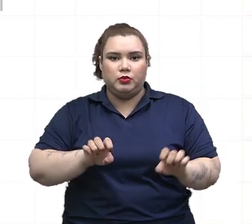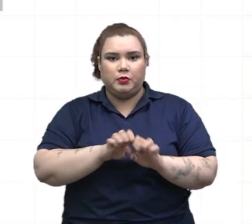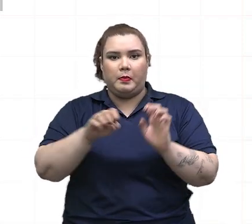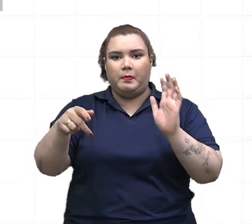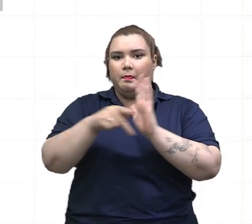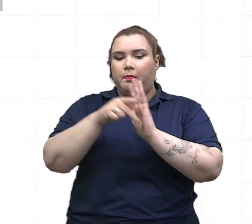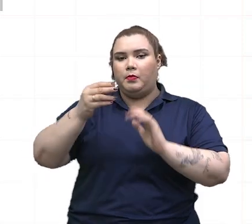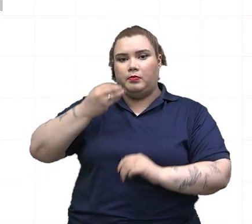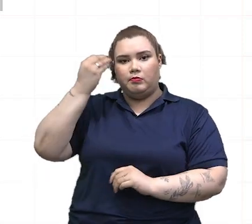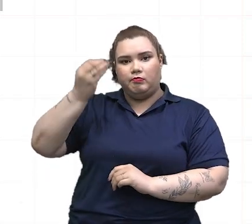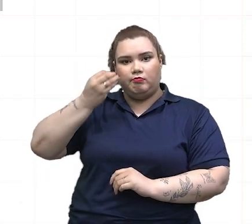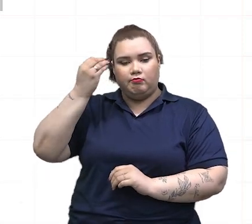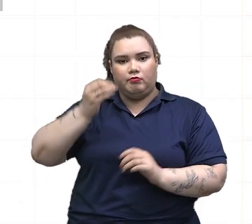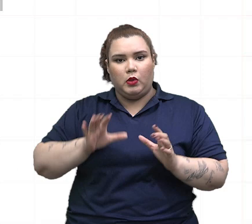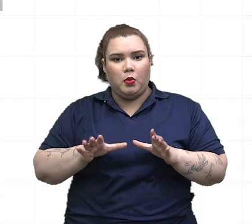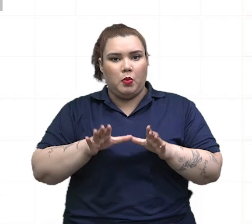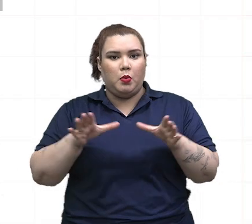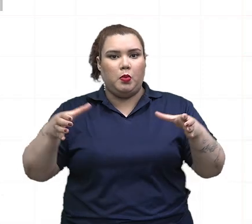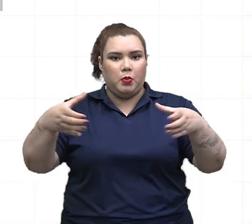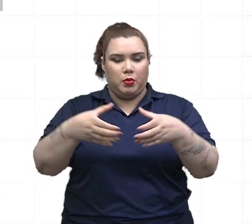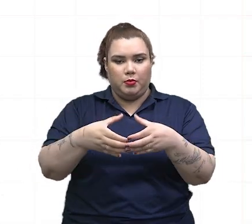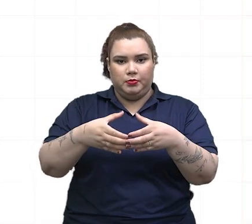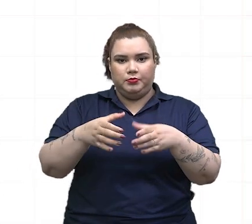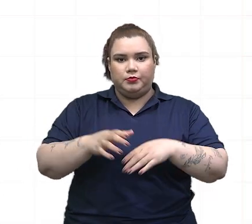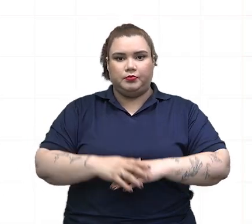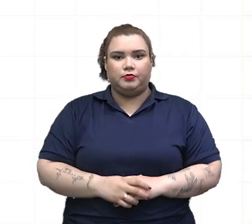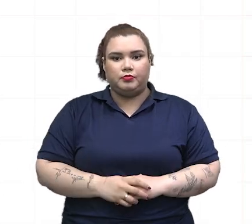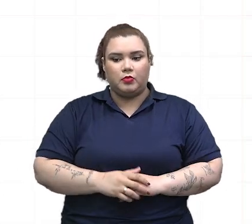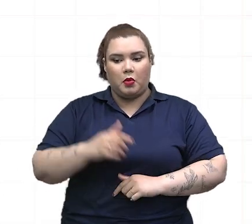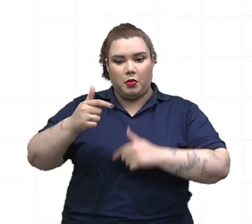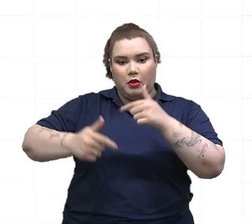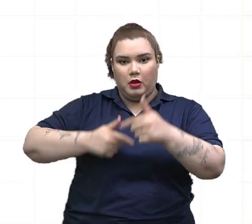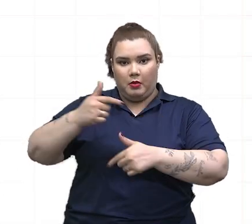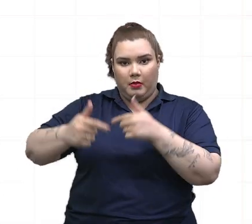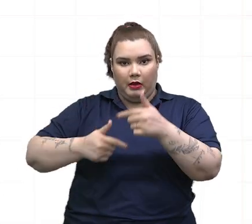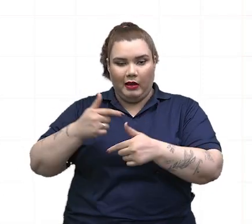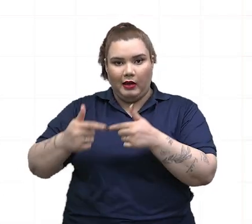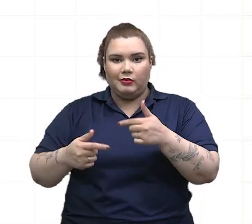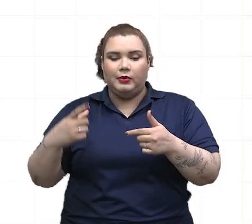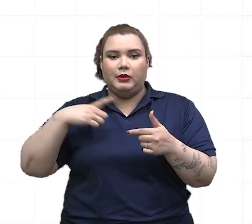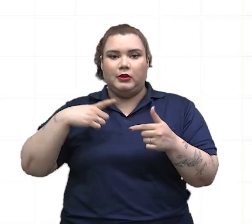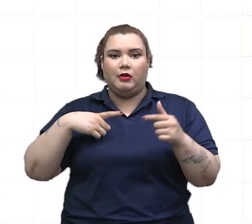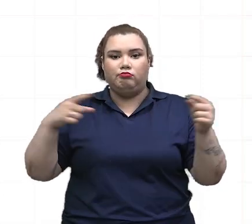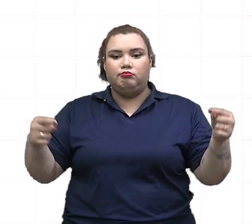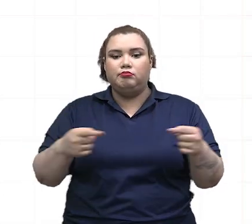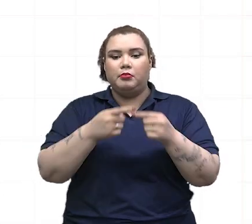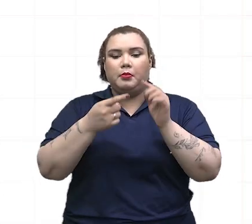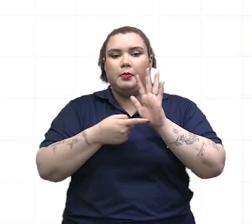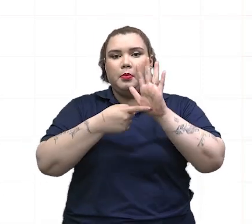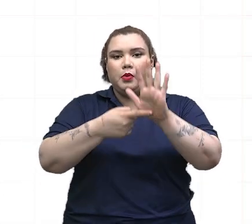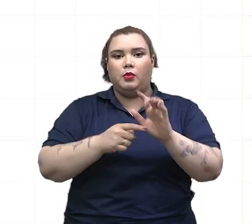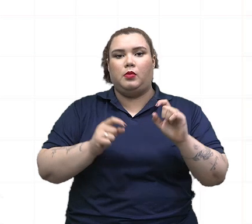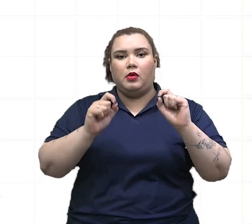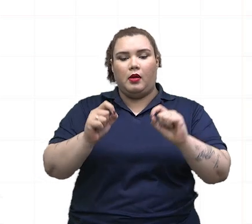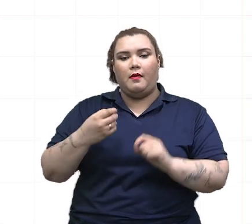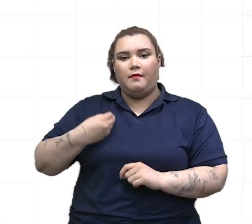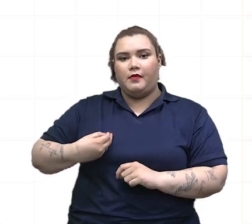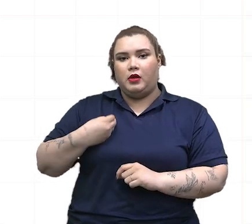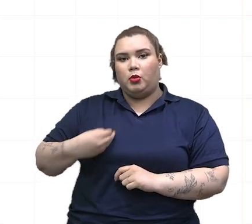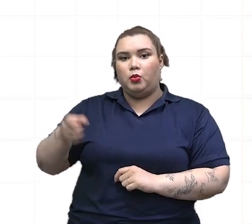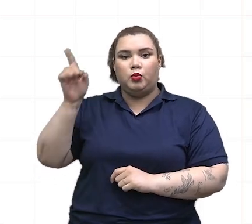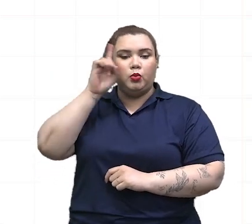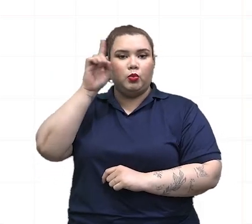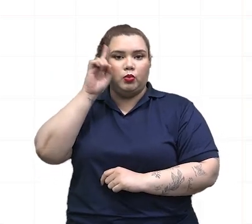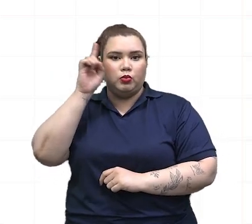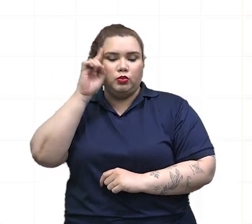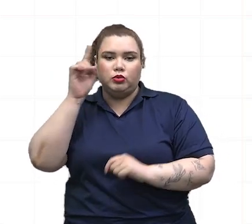da experiência coletiva. O trabalho, nesse sentido, expressa cotidianamente a vida